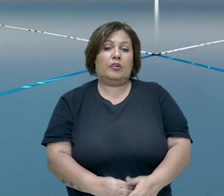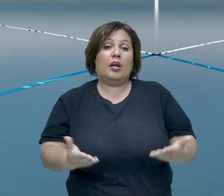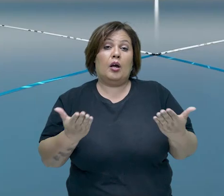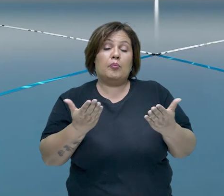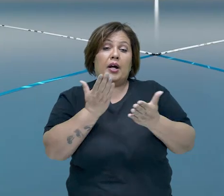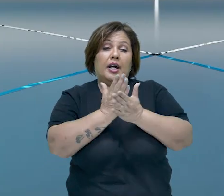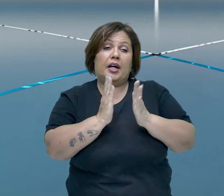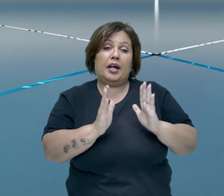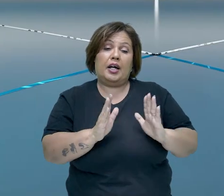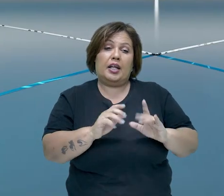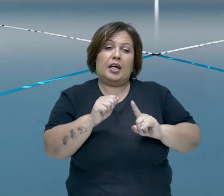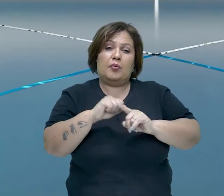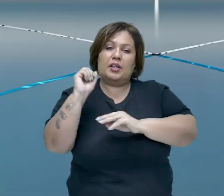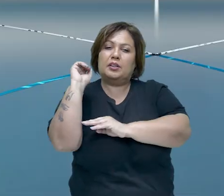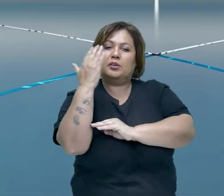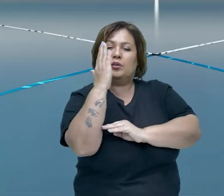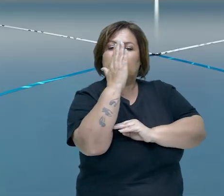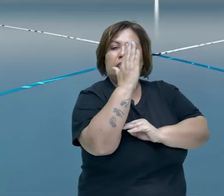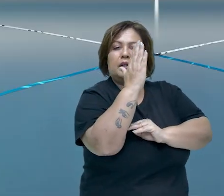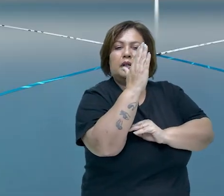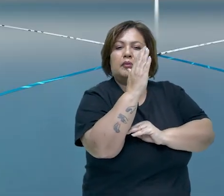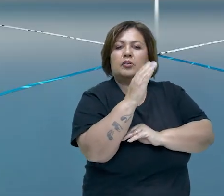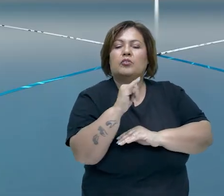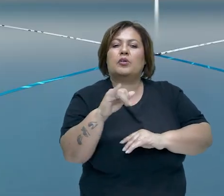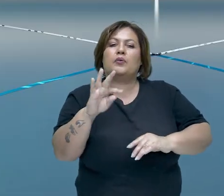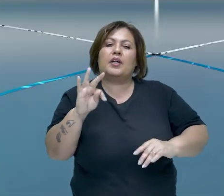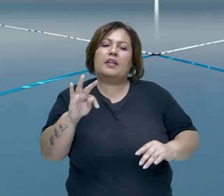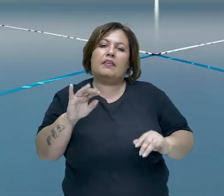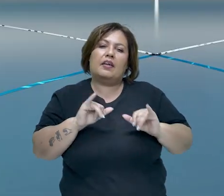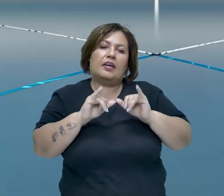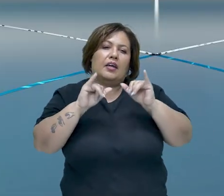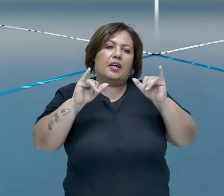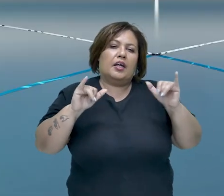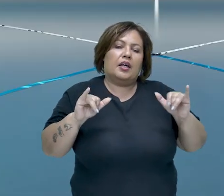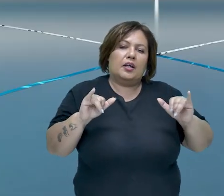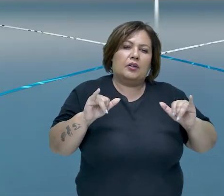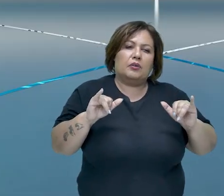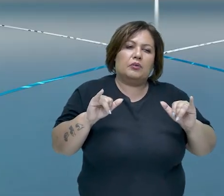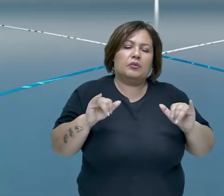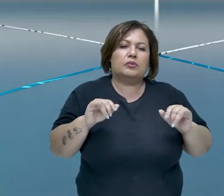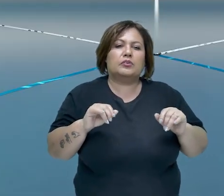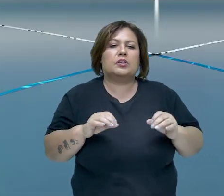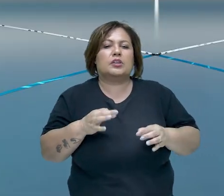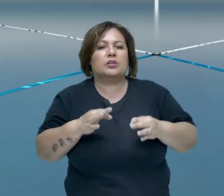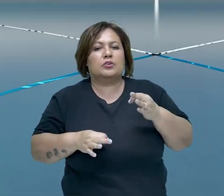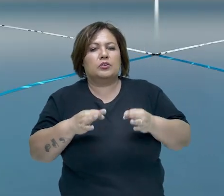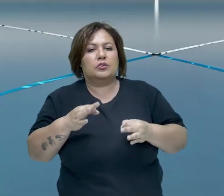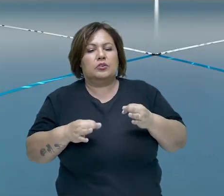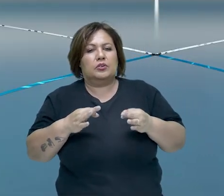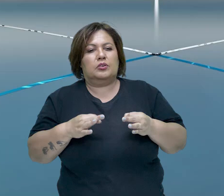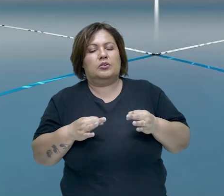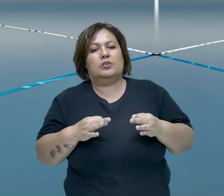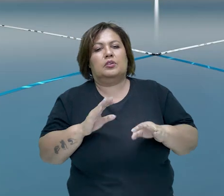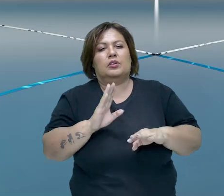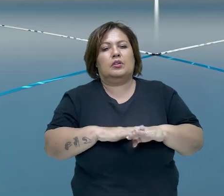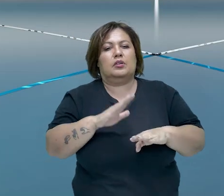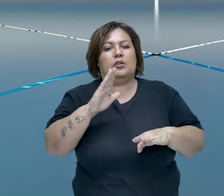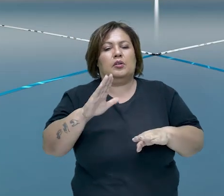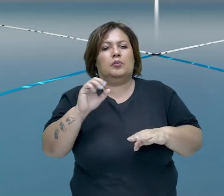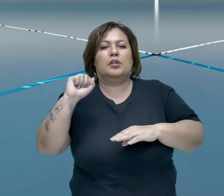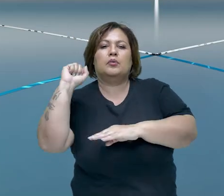Para fechar o mês do meio ambiente, confira o IT Notícias com iniciativas do Judiciário por um Brasil